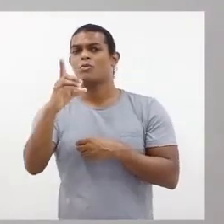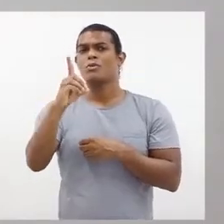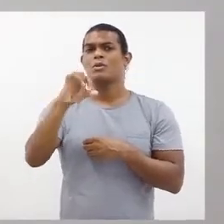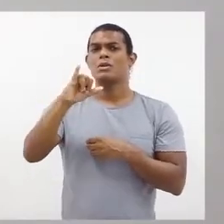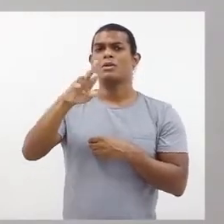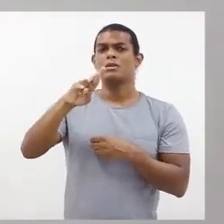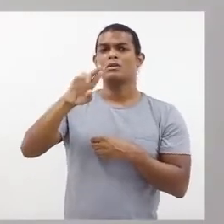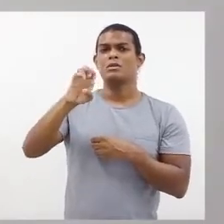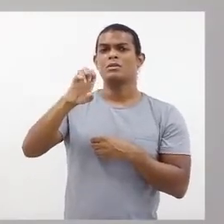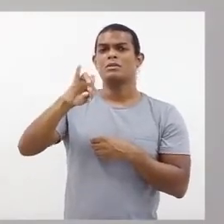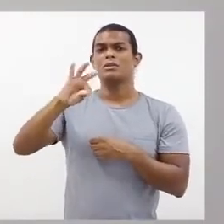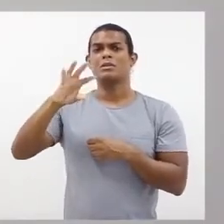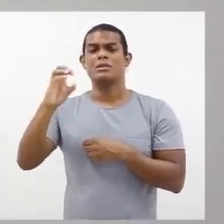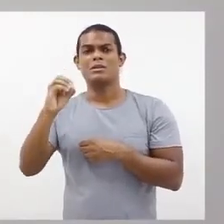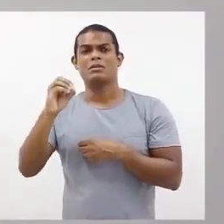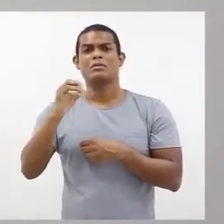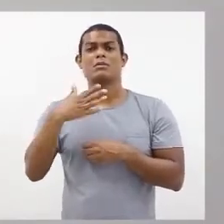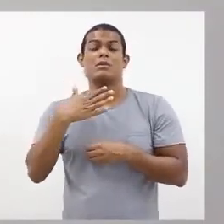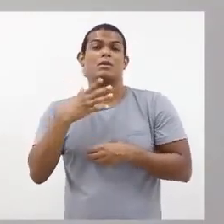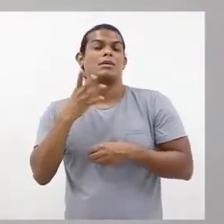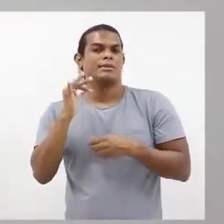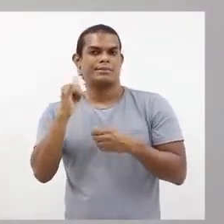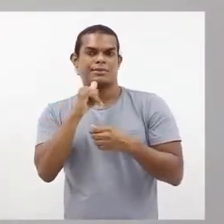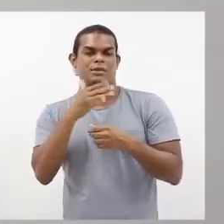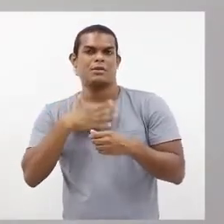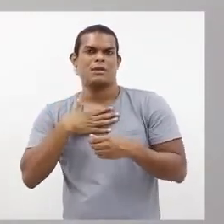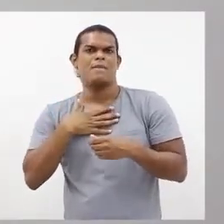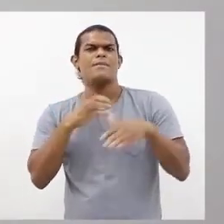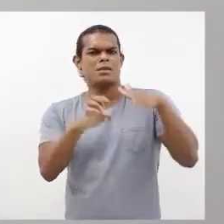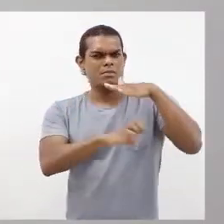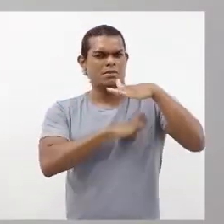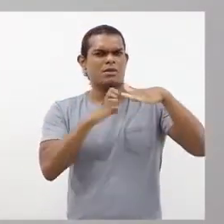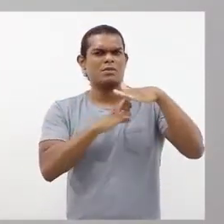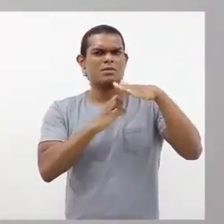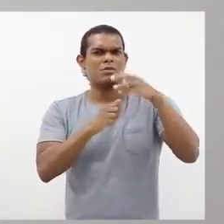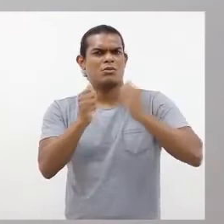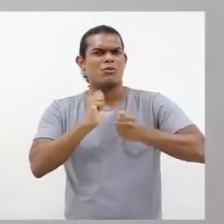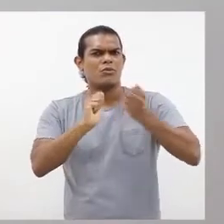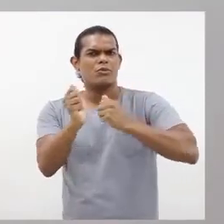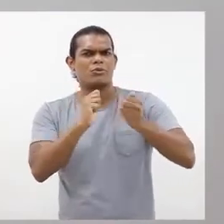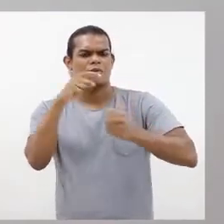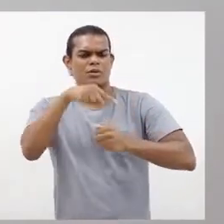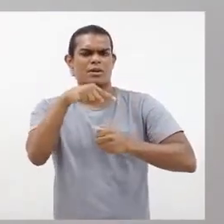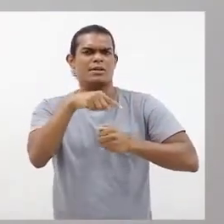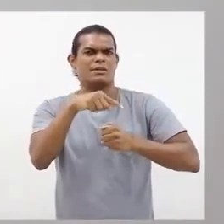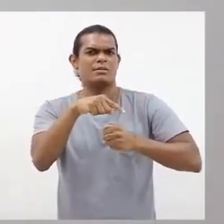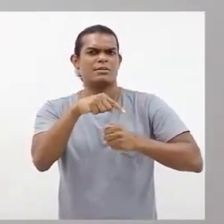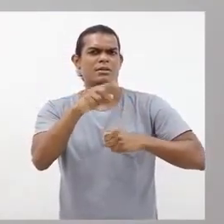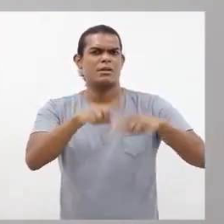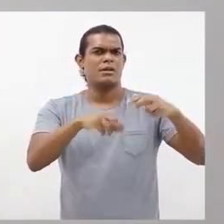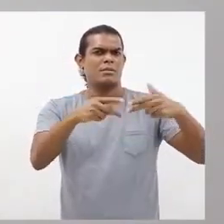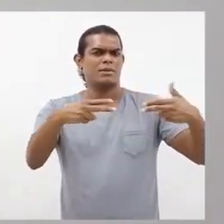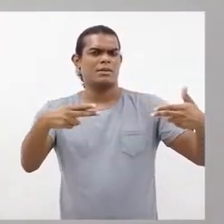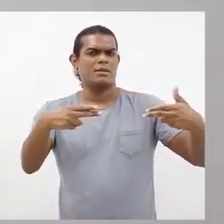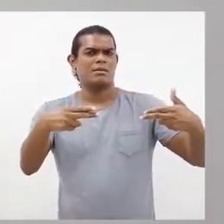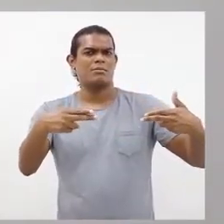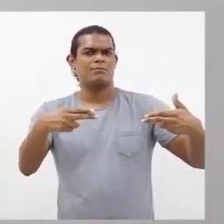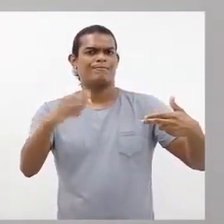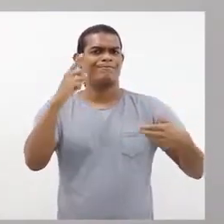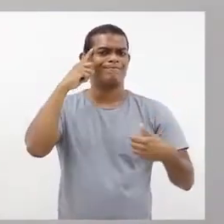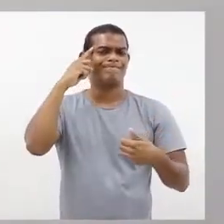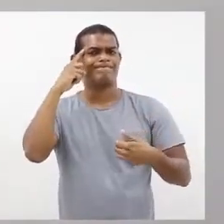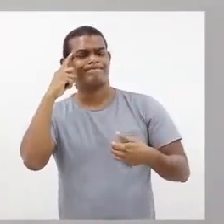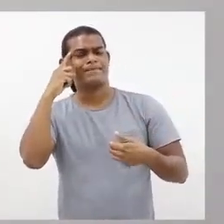seguinte: a minha empresa controla esse negócio? Essa coisa que eu estou em dúvida se é um bem, se é um